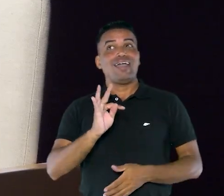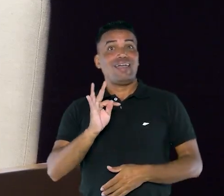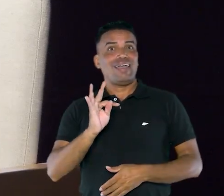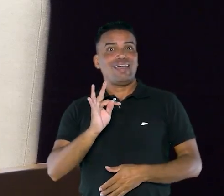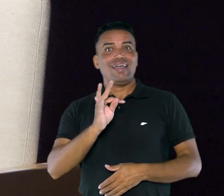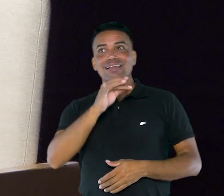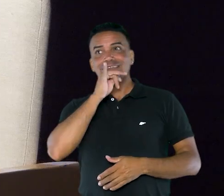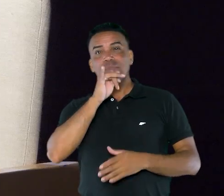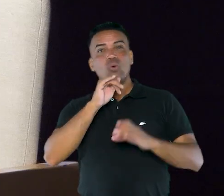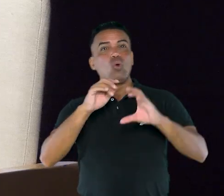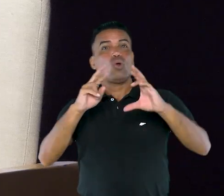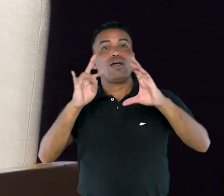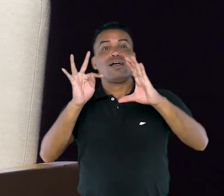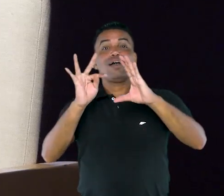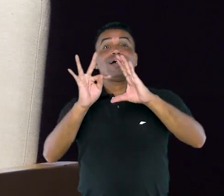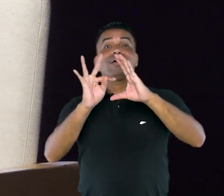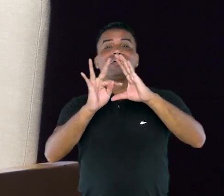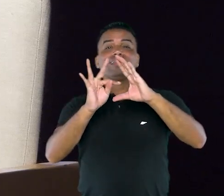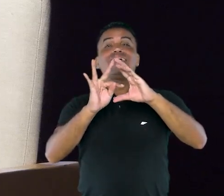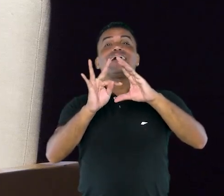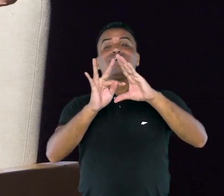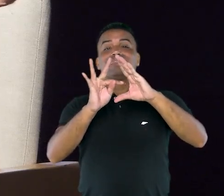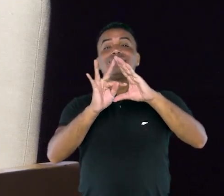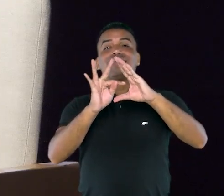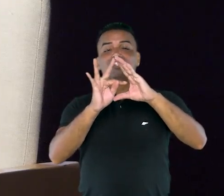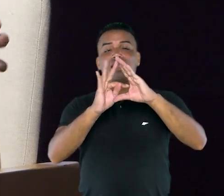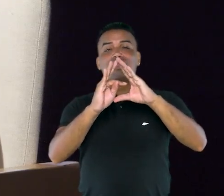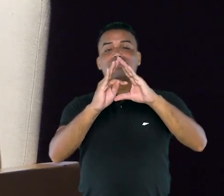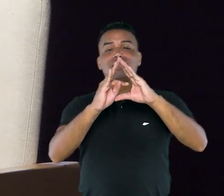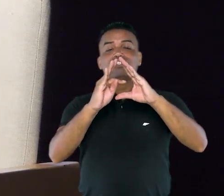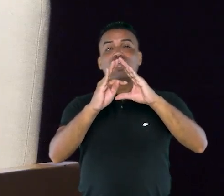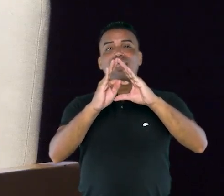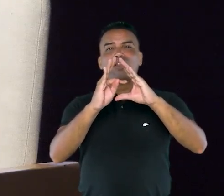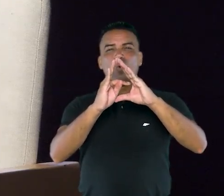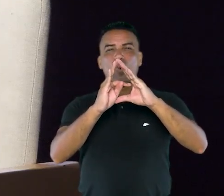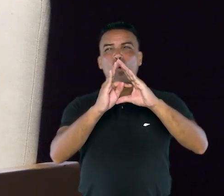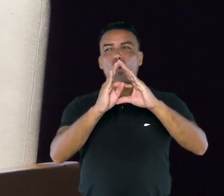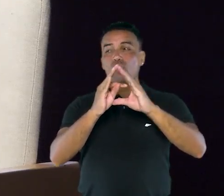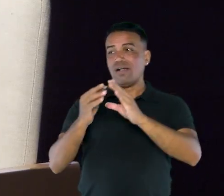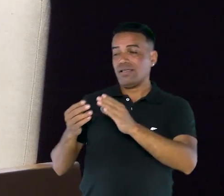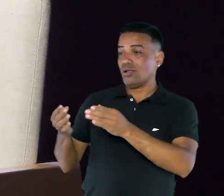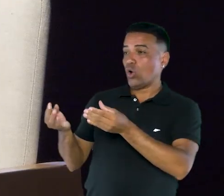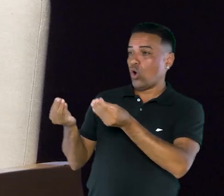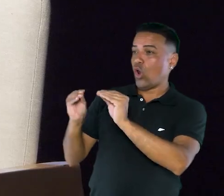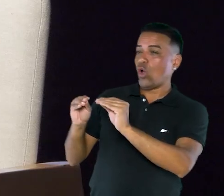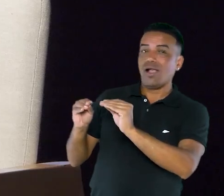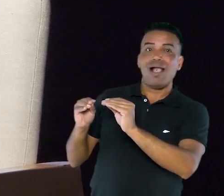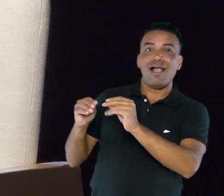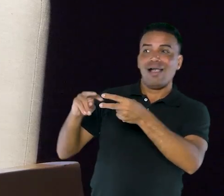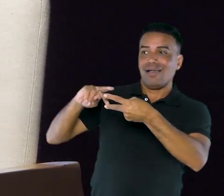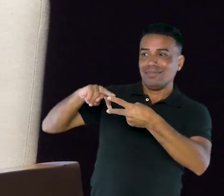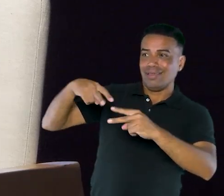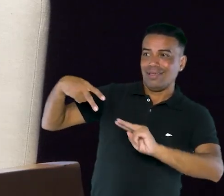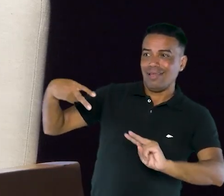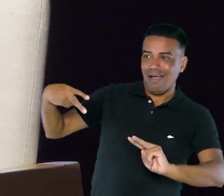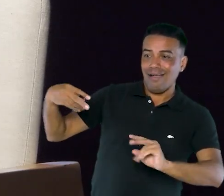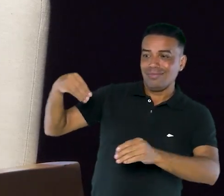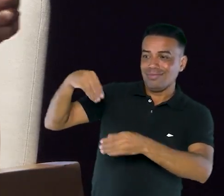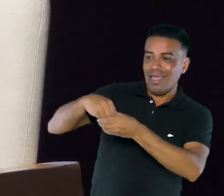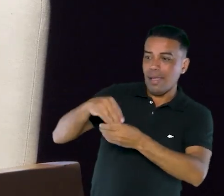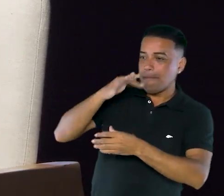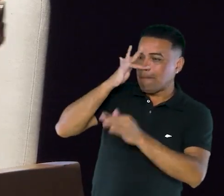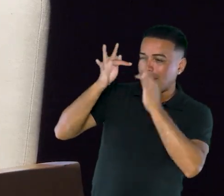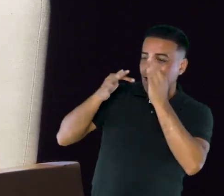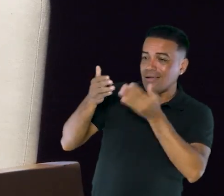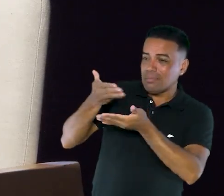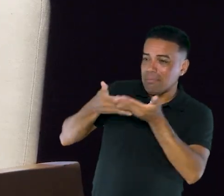as pessoas ficavam horrorizadas. Como assim, transgênico? Você vai inserir um pedaço de um micro-organismo dentro de uma planta? Que loucura! Esses organismos